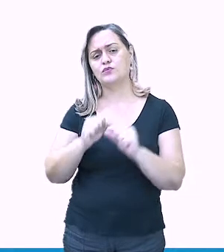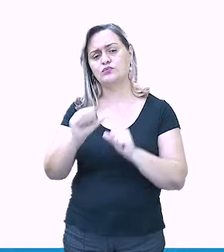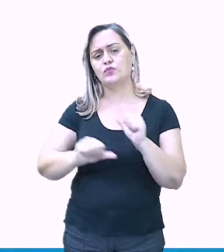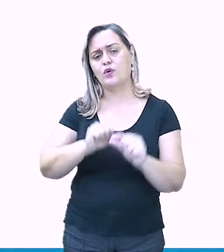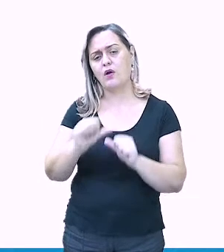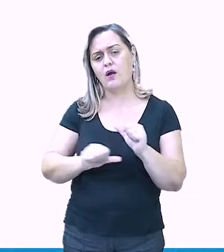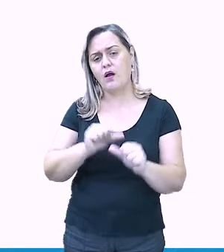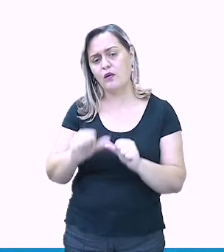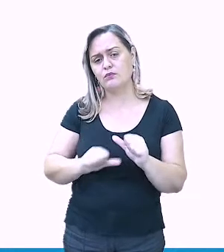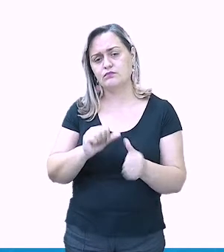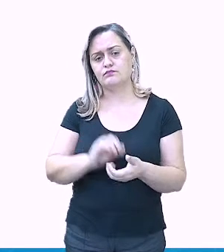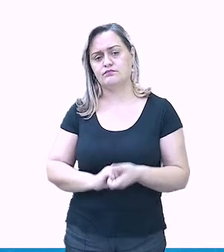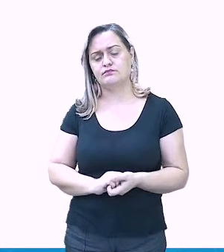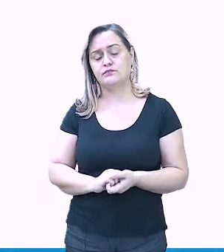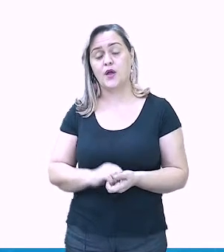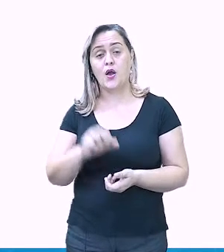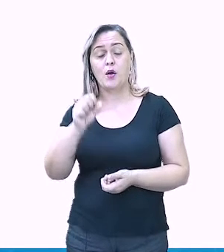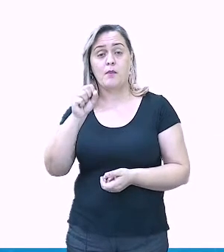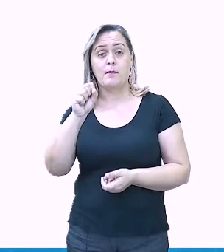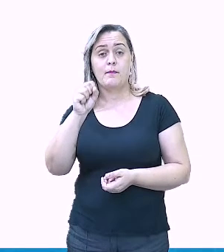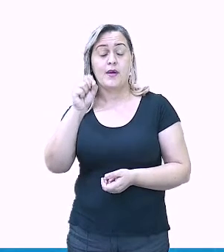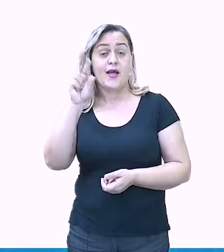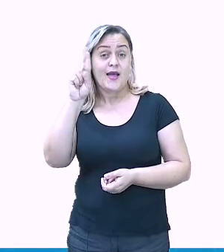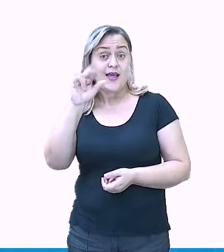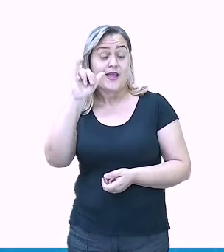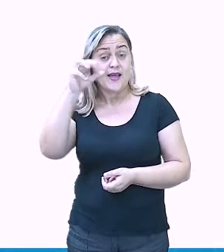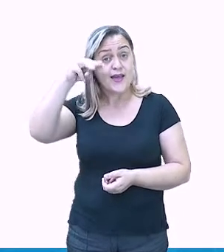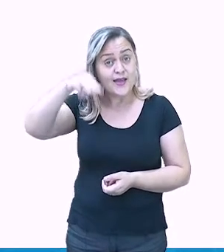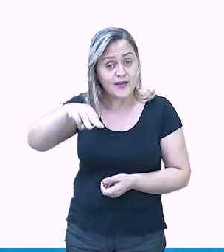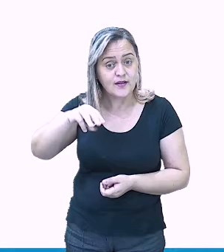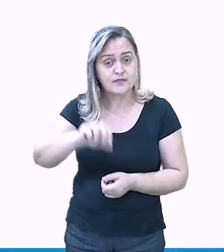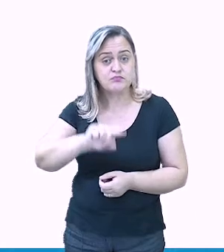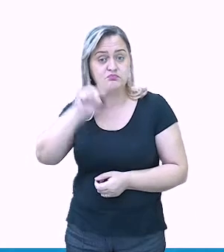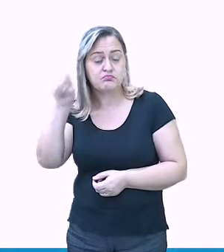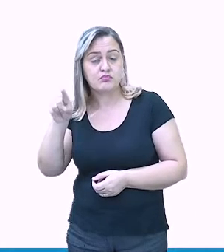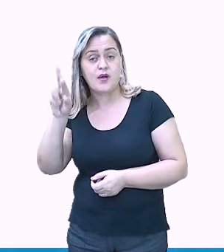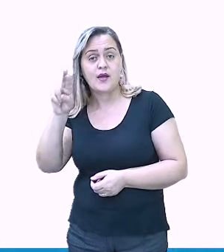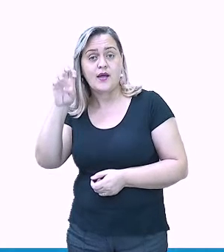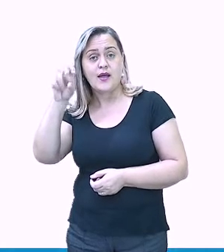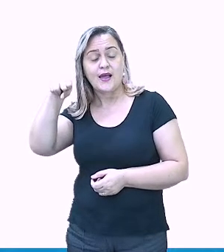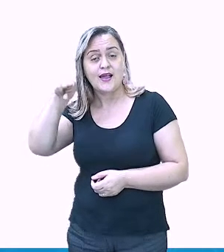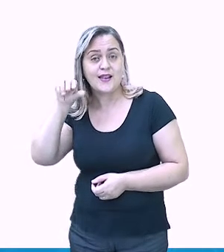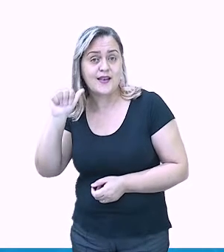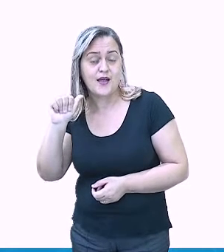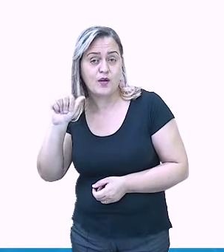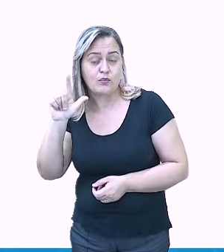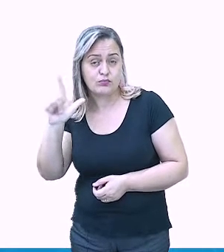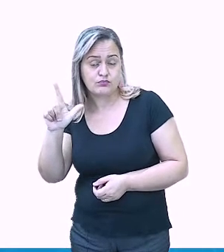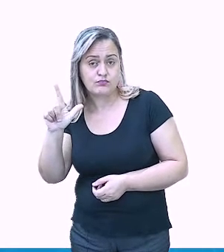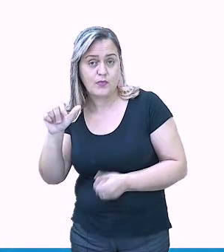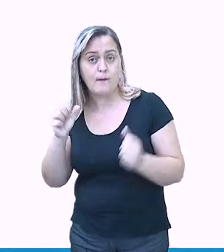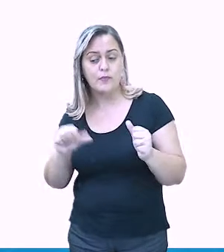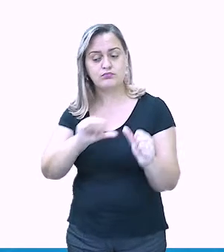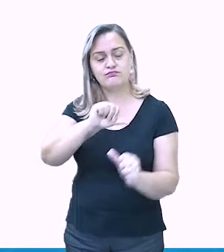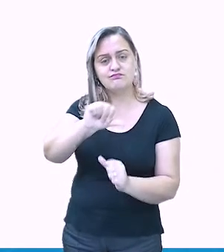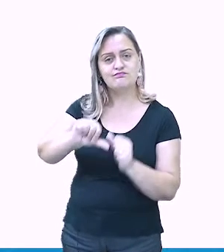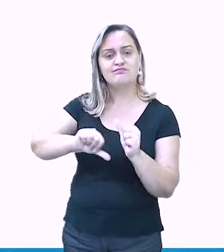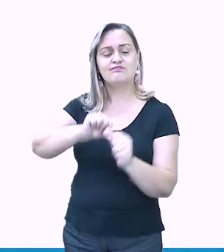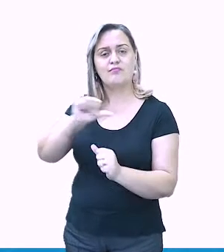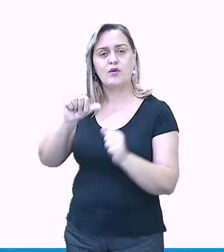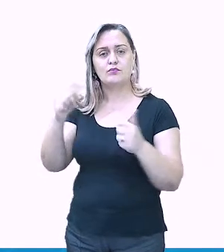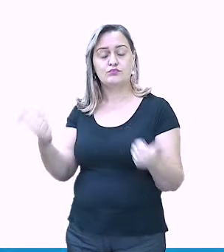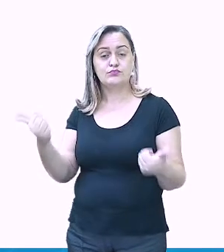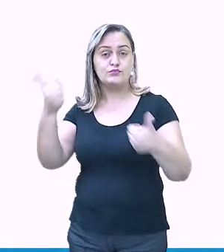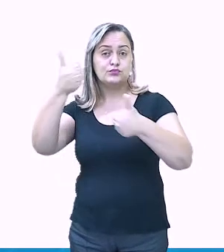anjo, angelical. De rim, renal. De rio, fluvial. De sol,